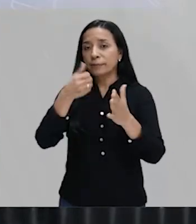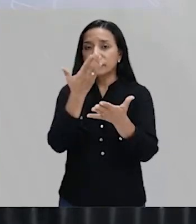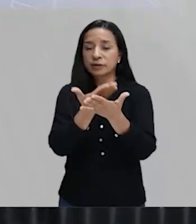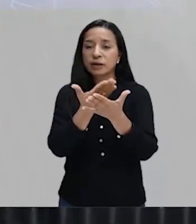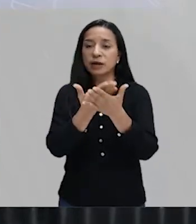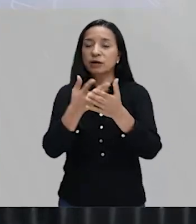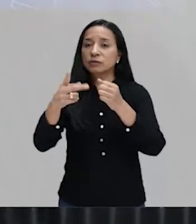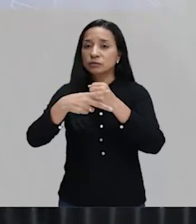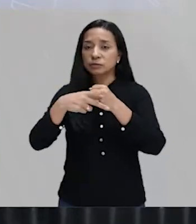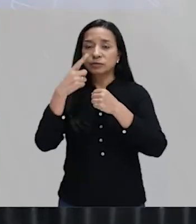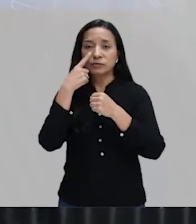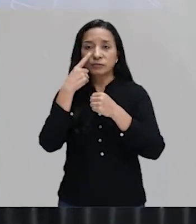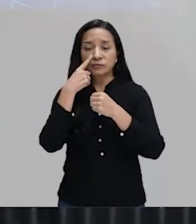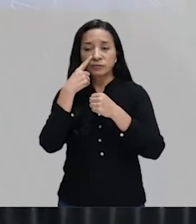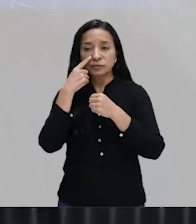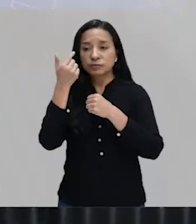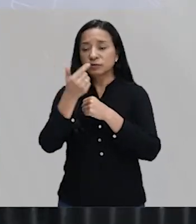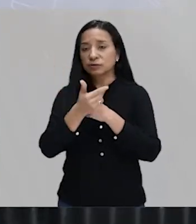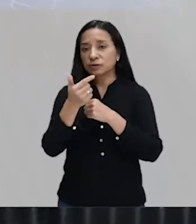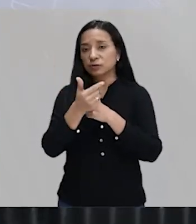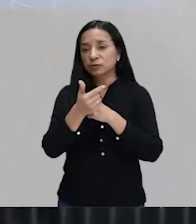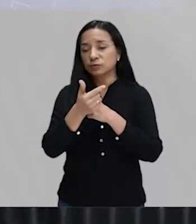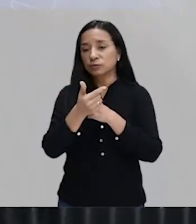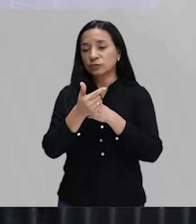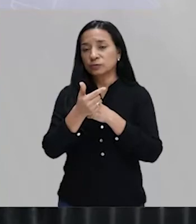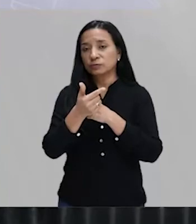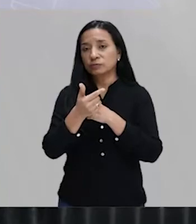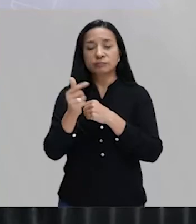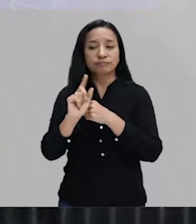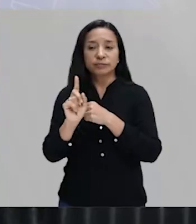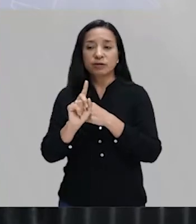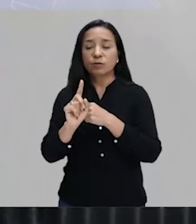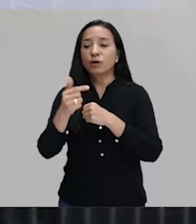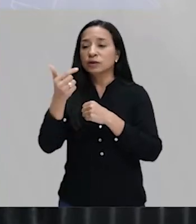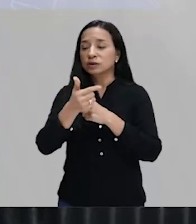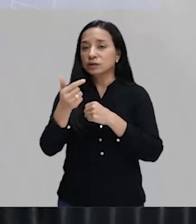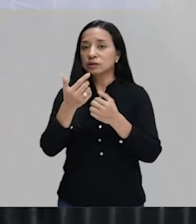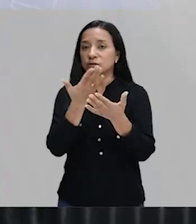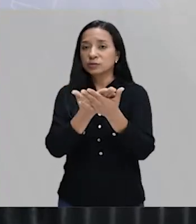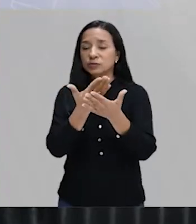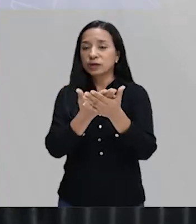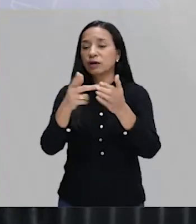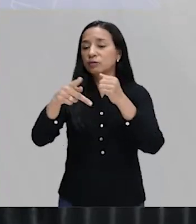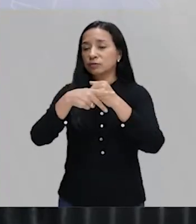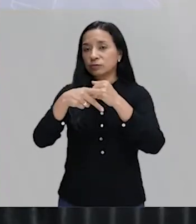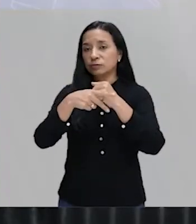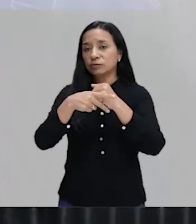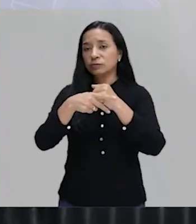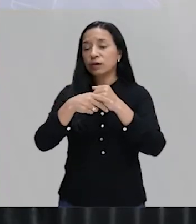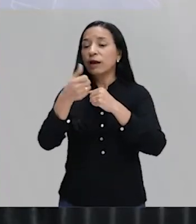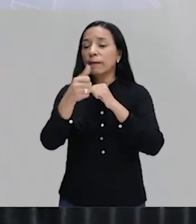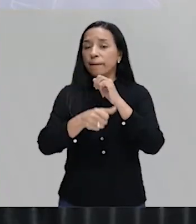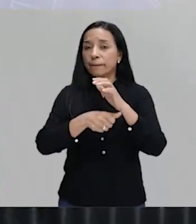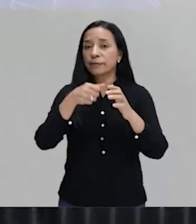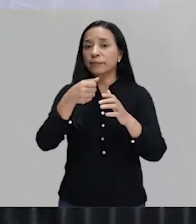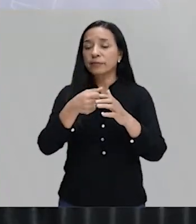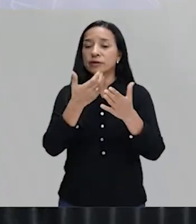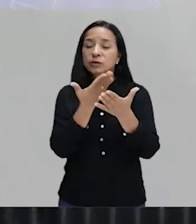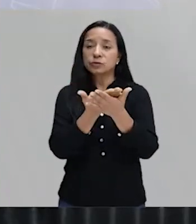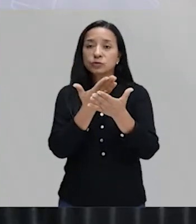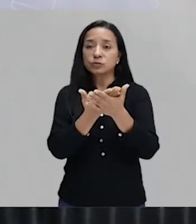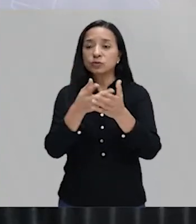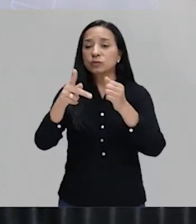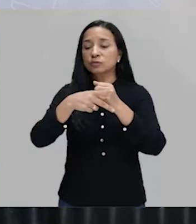pronome. Nós vimos a nossa segunda aula sobre pronome, na verdade. Nós já tivemos a primeira aula que nós vimos pronomes pessoais. Nessa nós